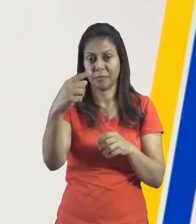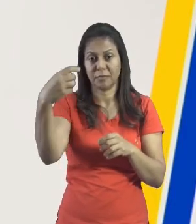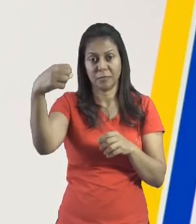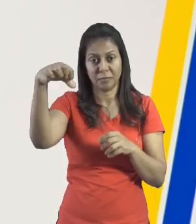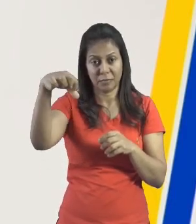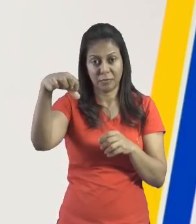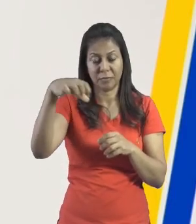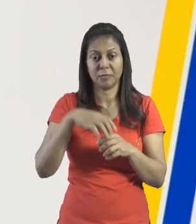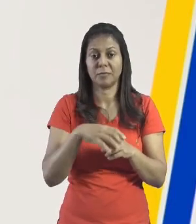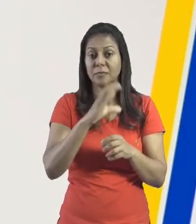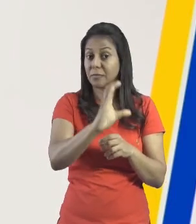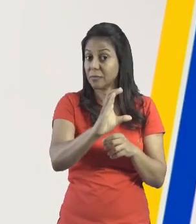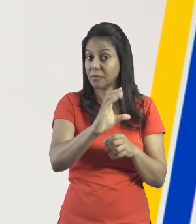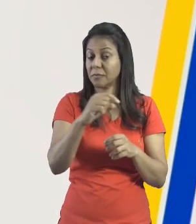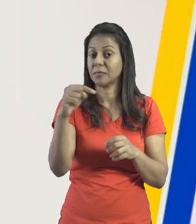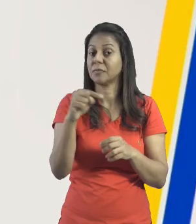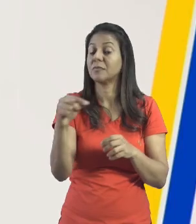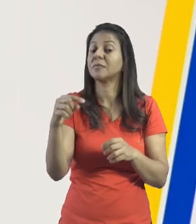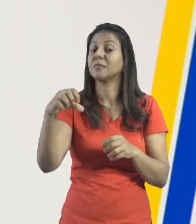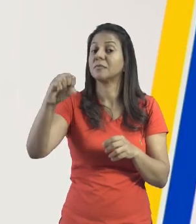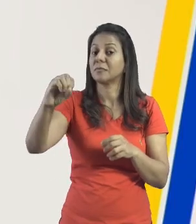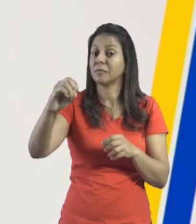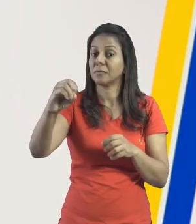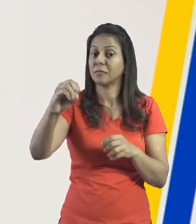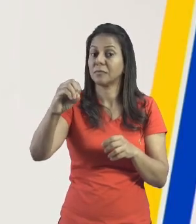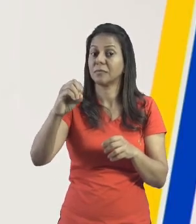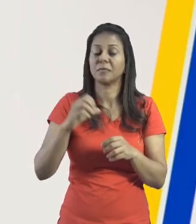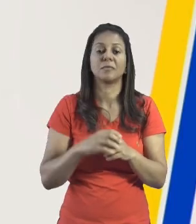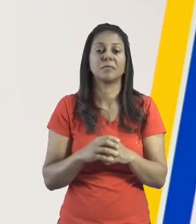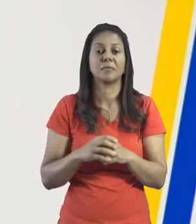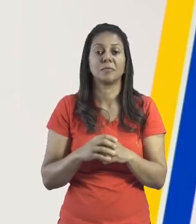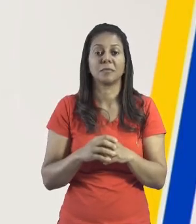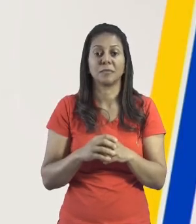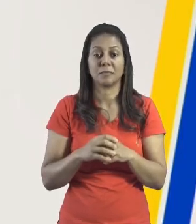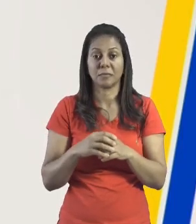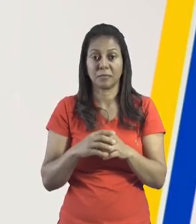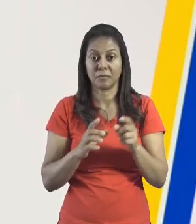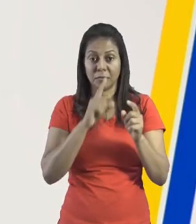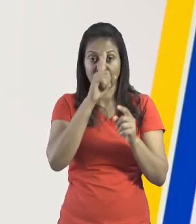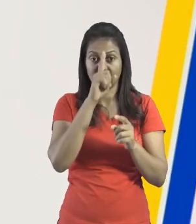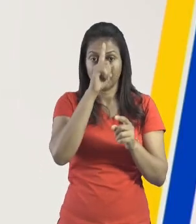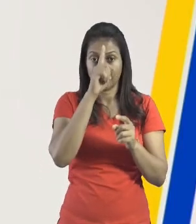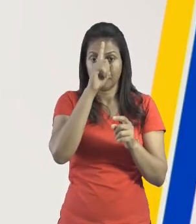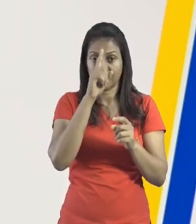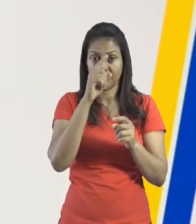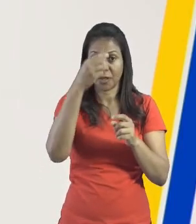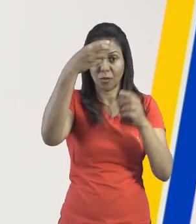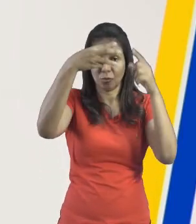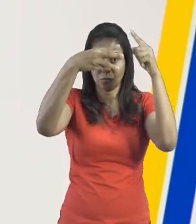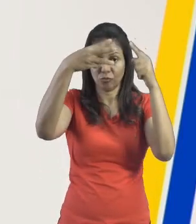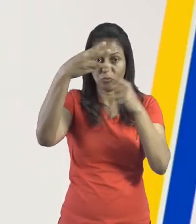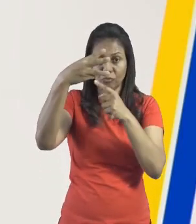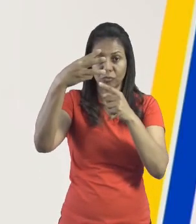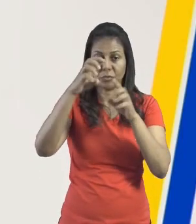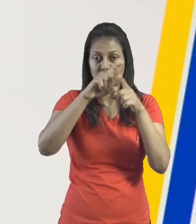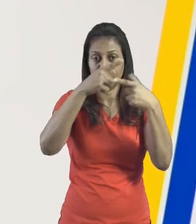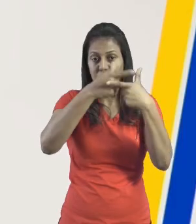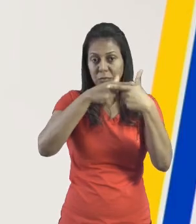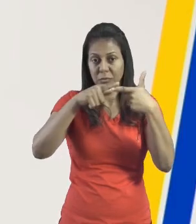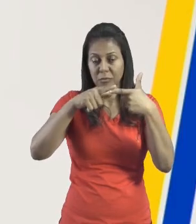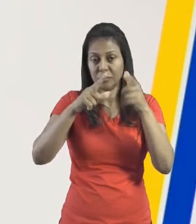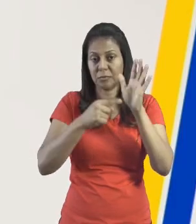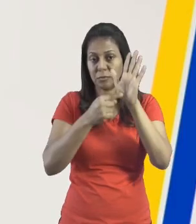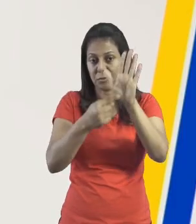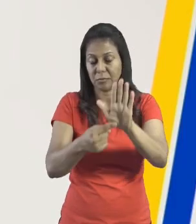9 e o C é igual a 0. Então, nesse caso, dos três coeficientes que estão